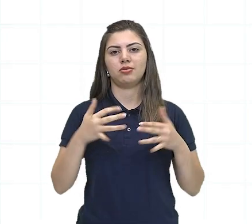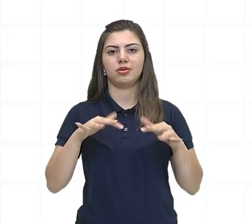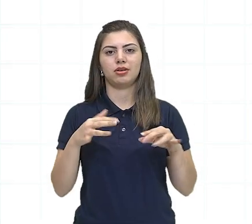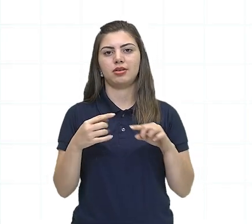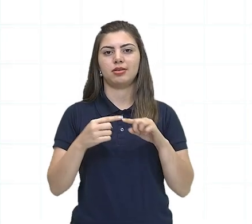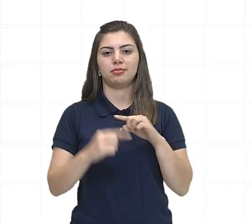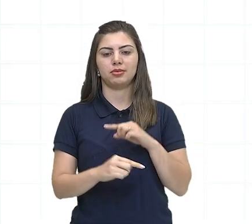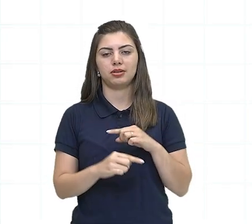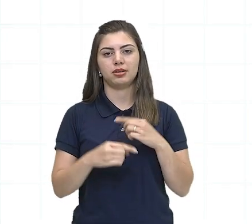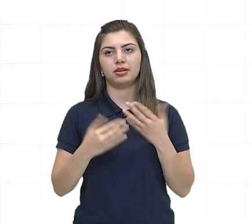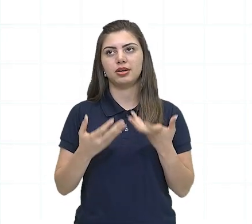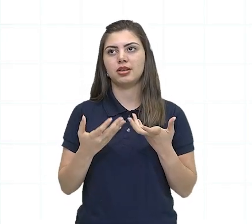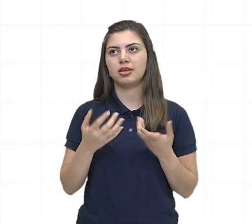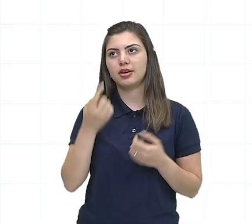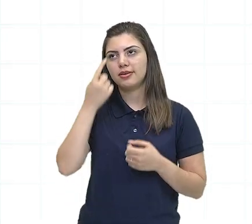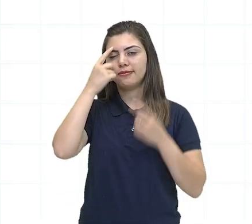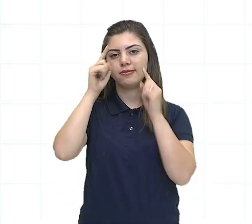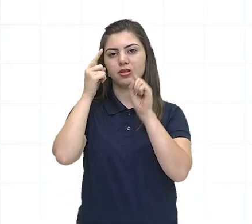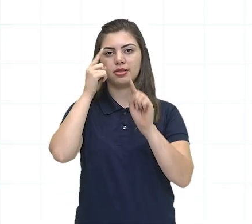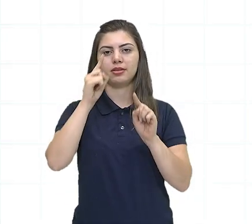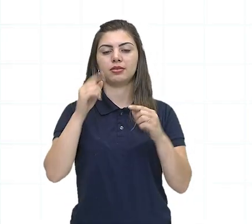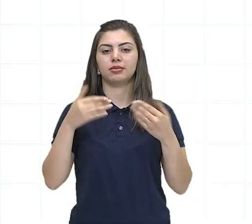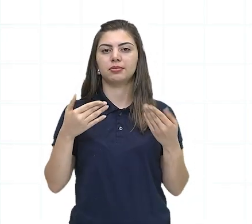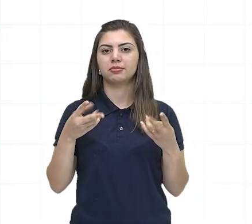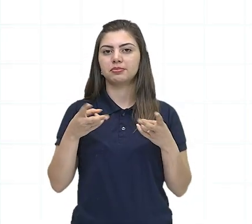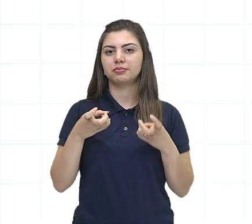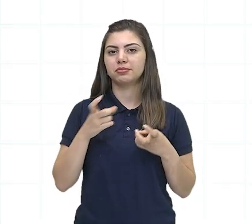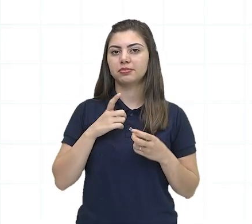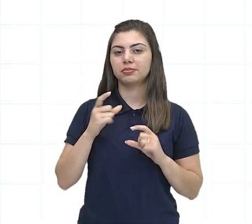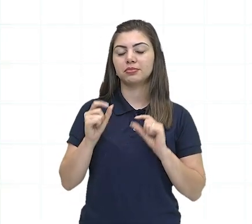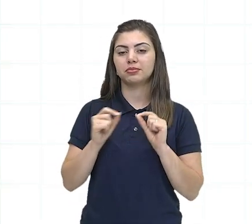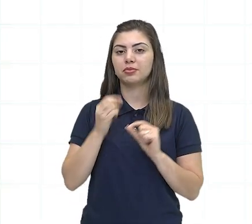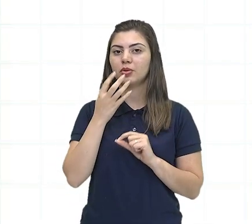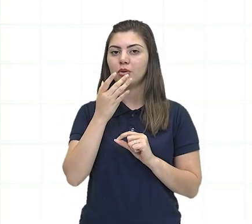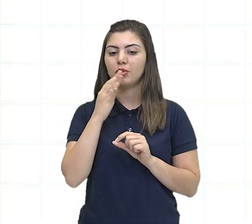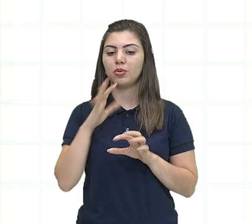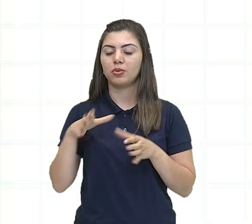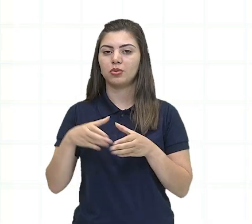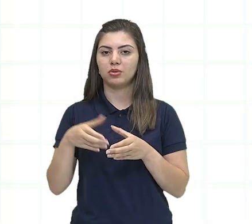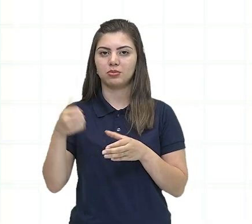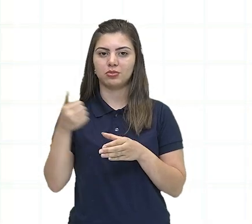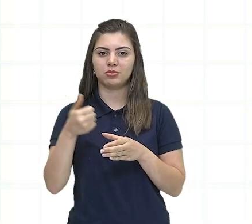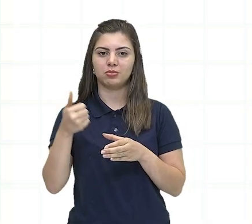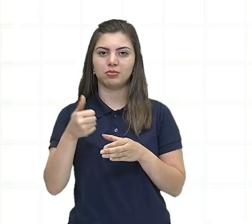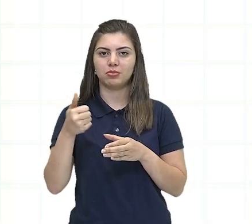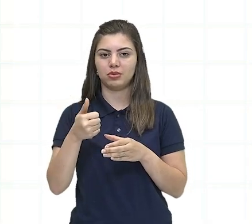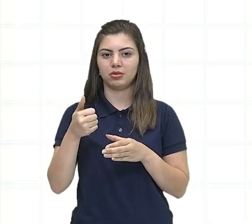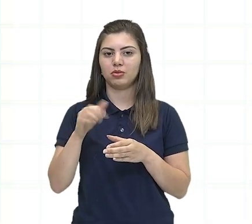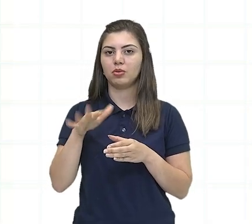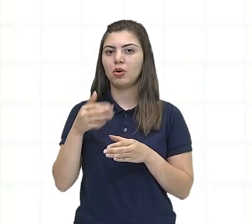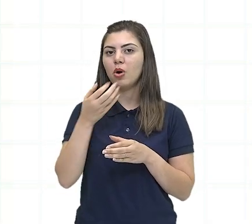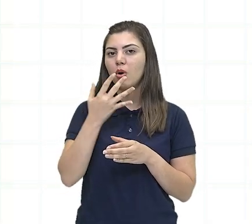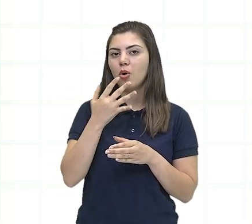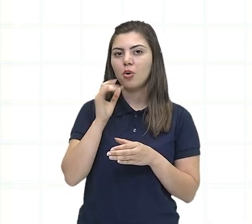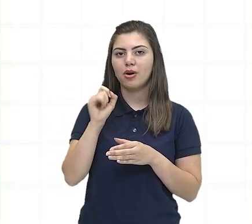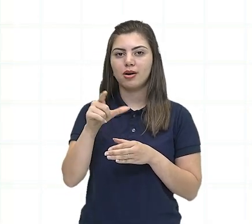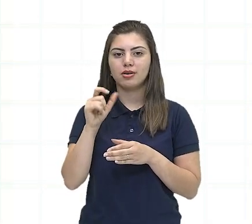aqui a pintura, olha só as cores primárias aparecendo aqui. Tá vendo? Ó, aqui